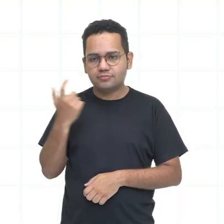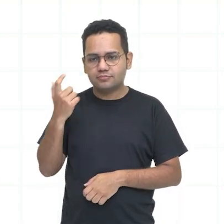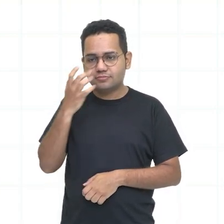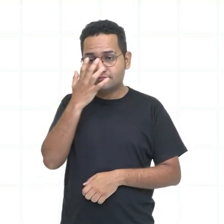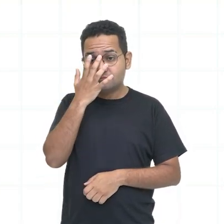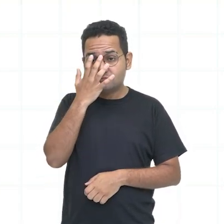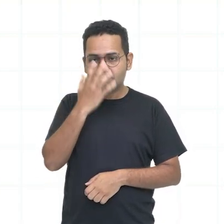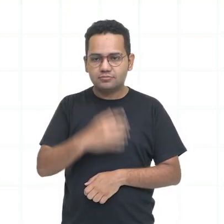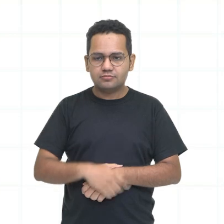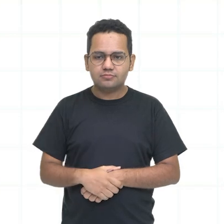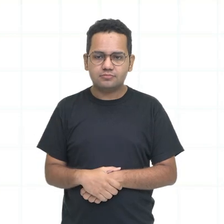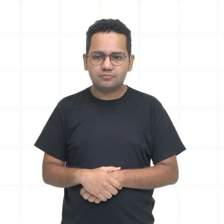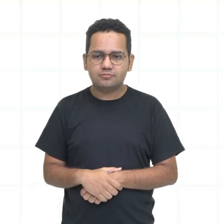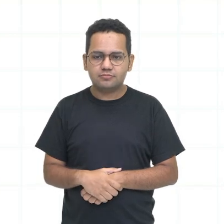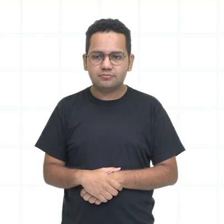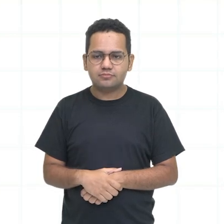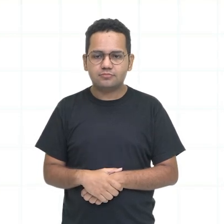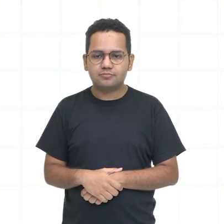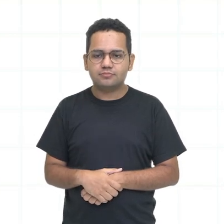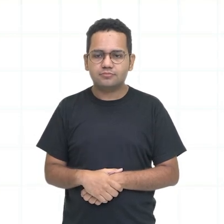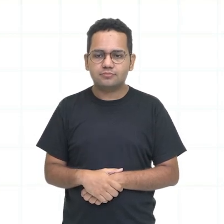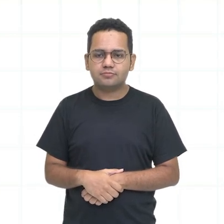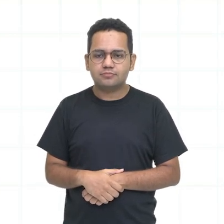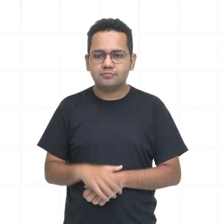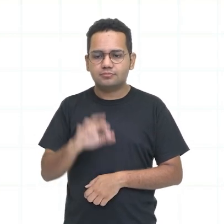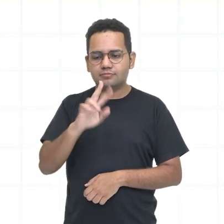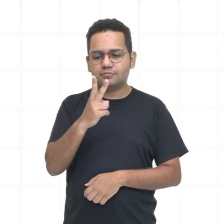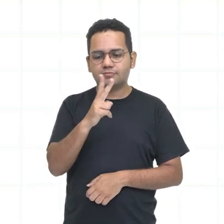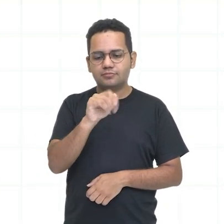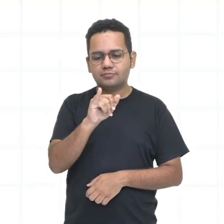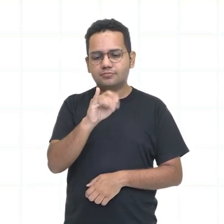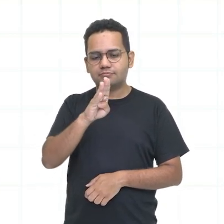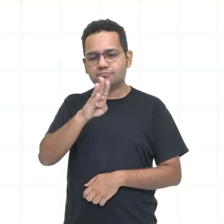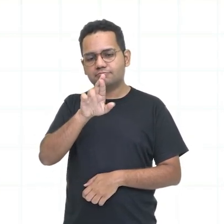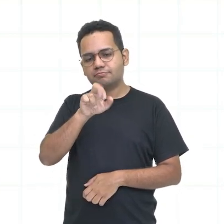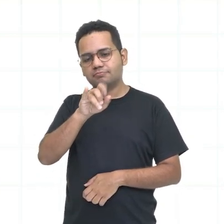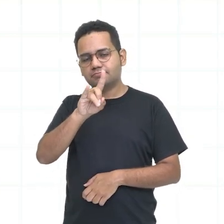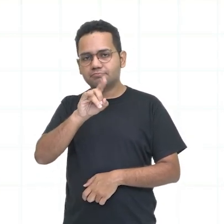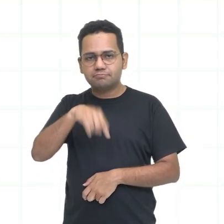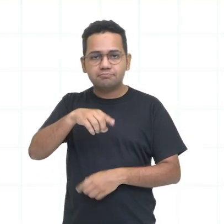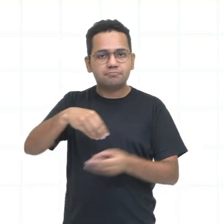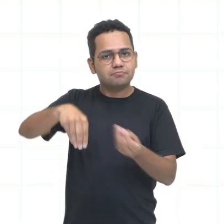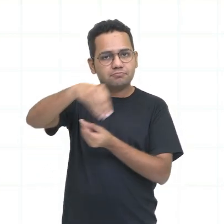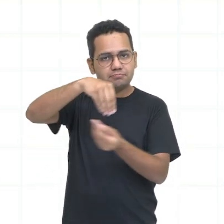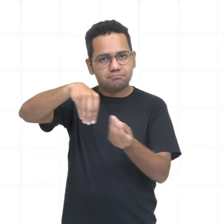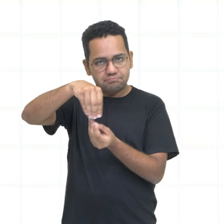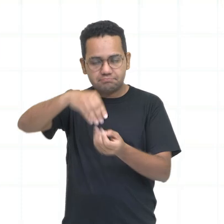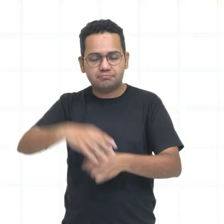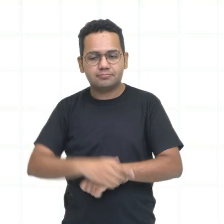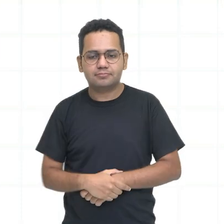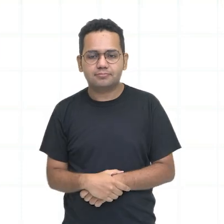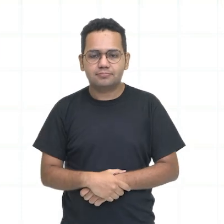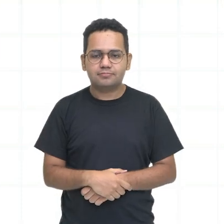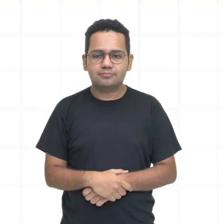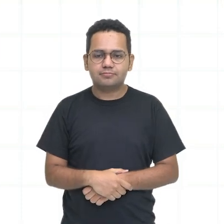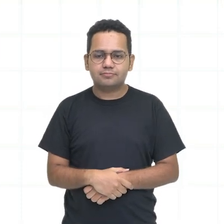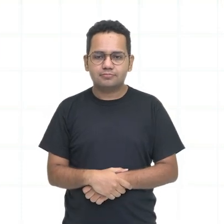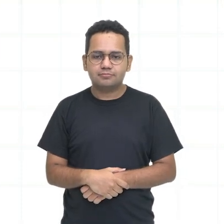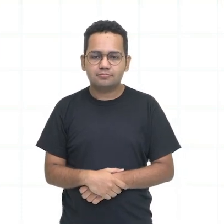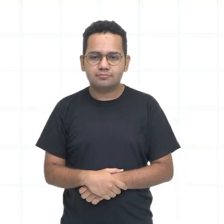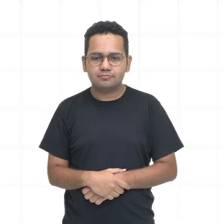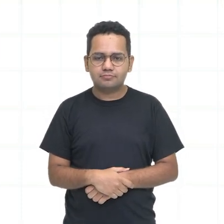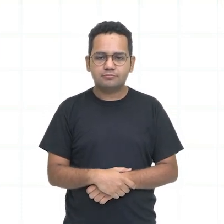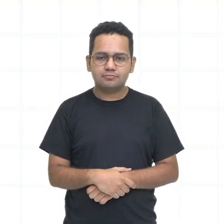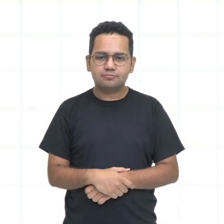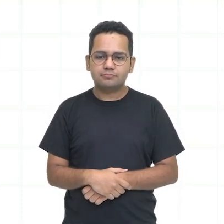palavra hybrid também, né? Vamos pegar como híbrido, então ali a palavra cognata também. That incorporate, que